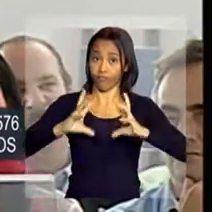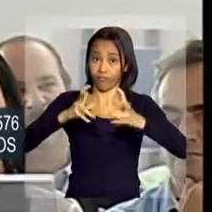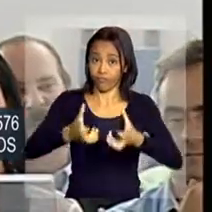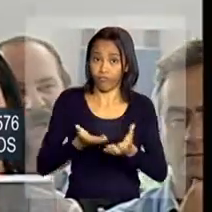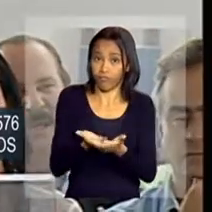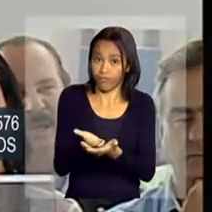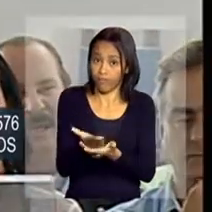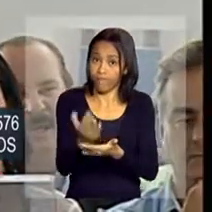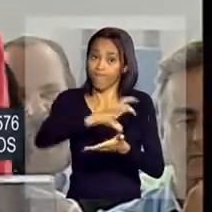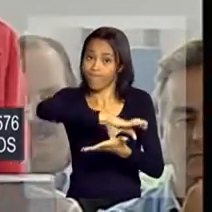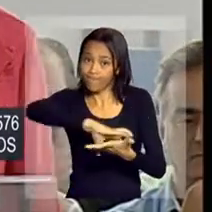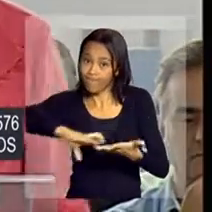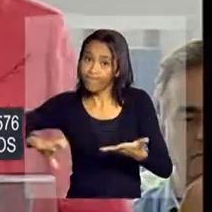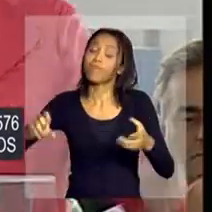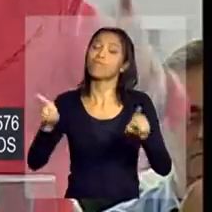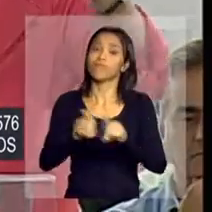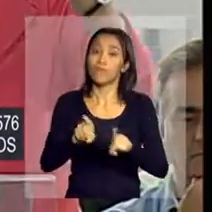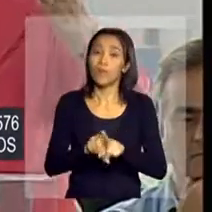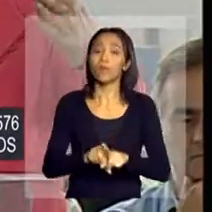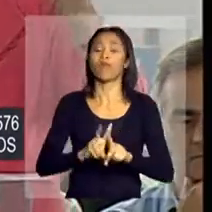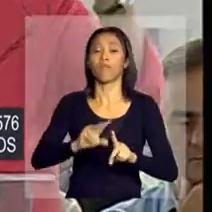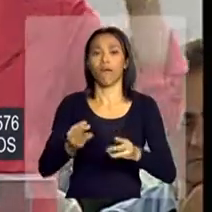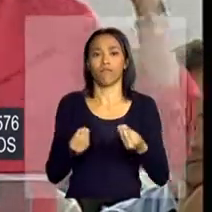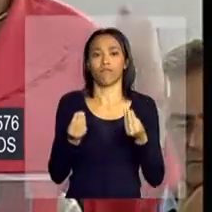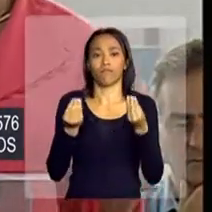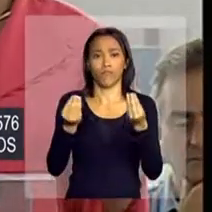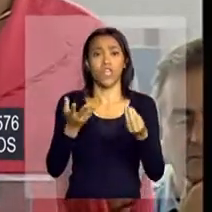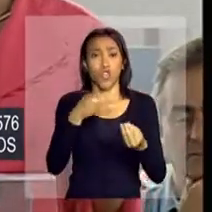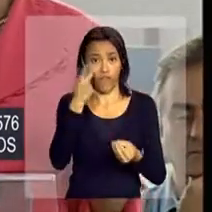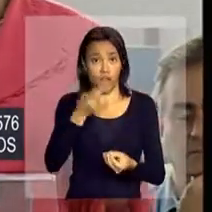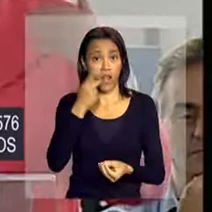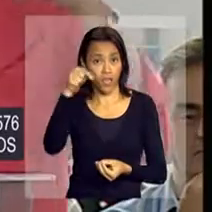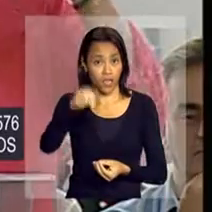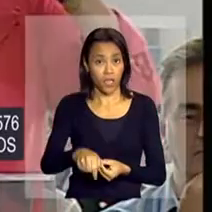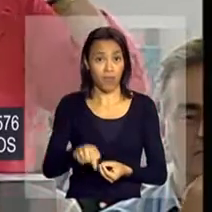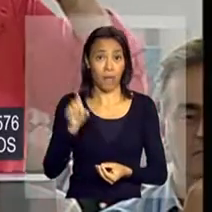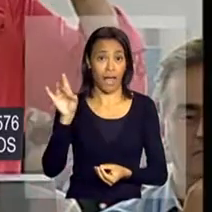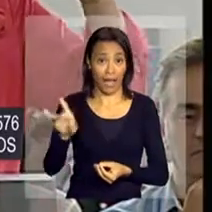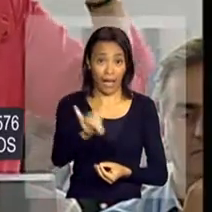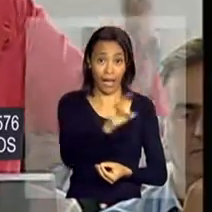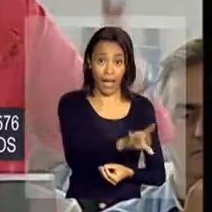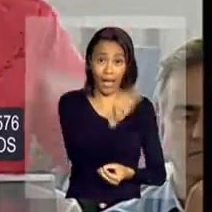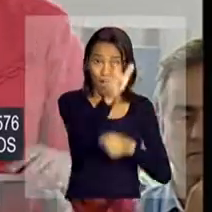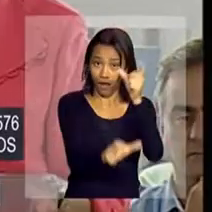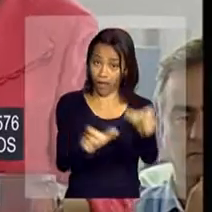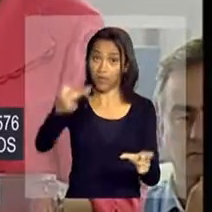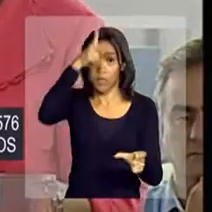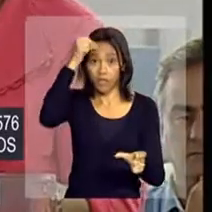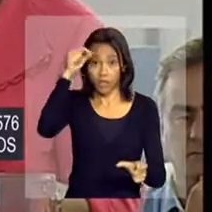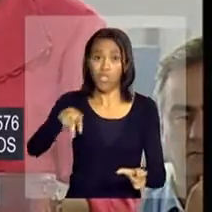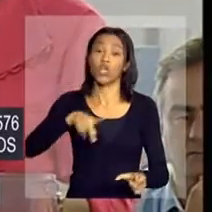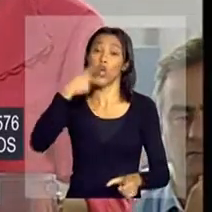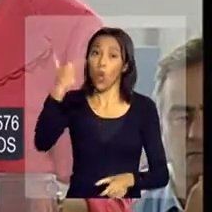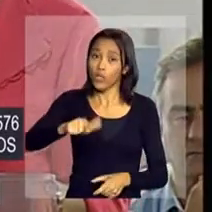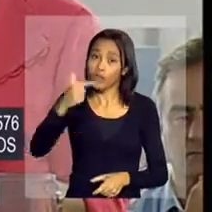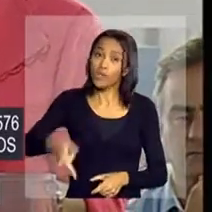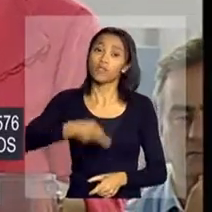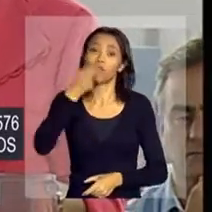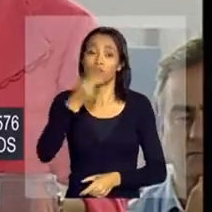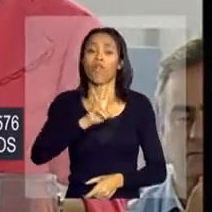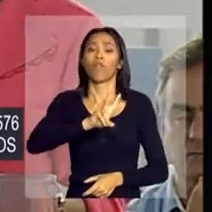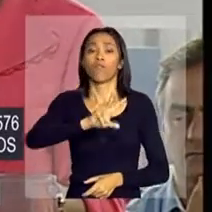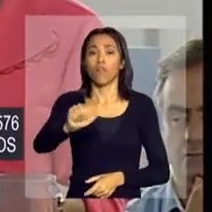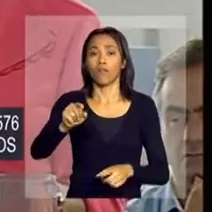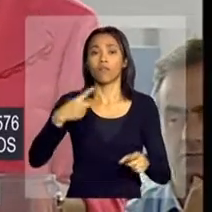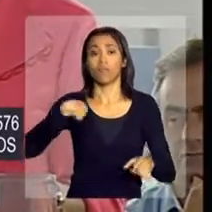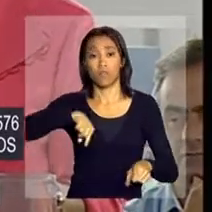distribuir motoniveladoras, e eu disse para os prefeitos aqui, e repito de público, vamos distribuir